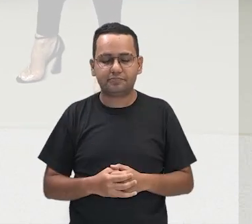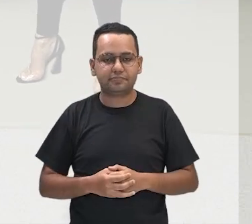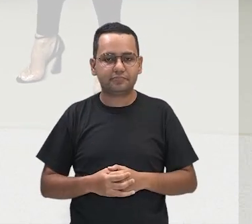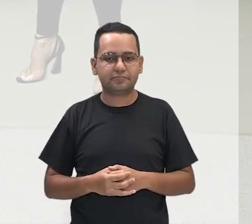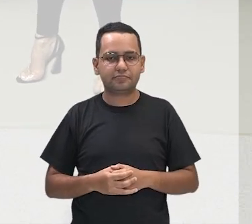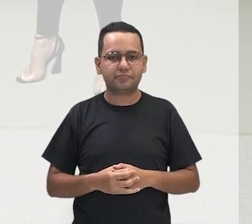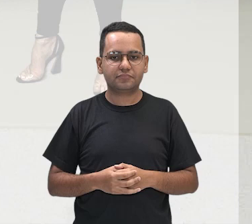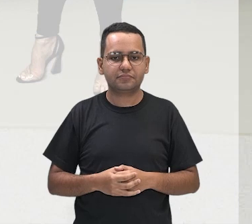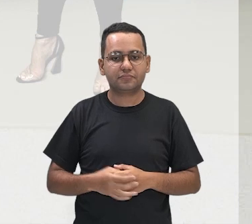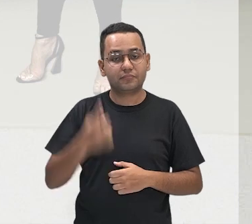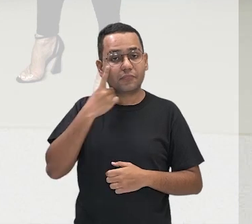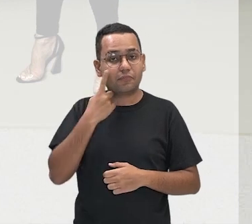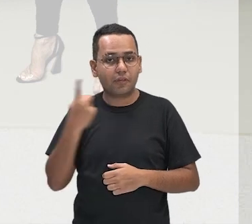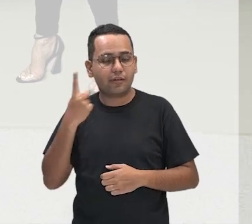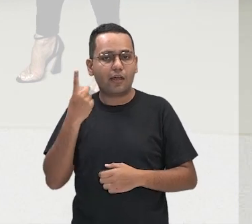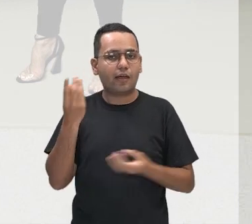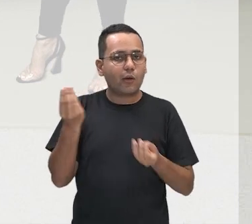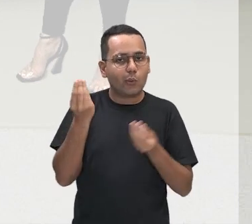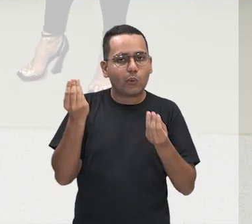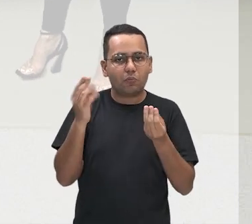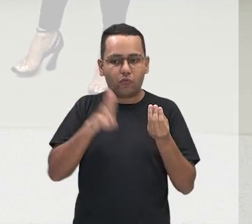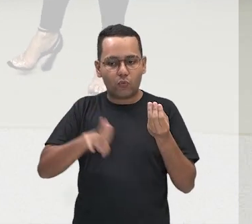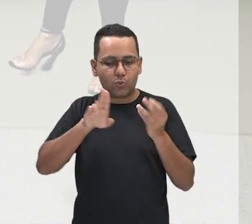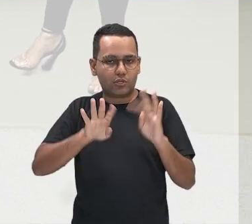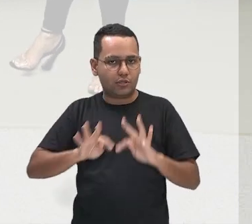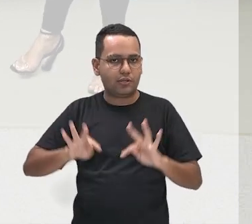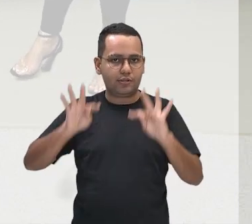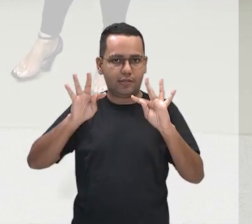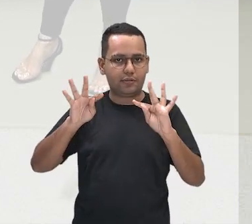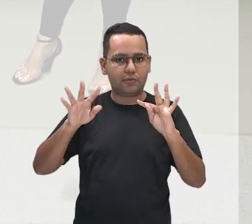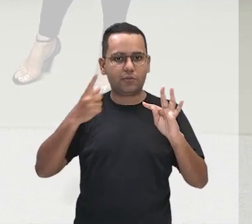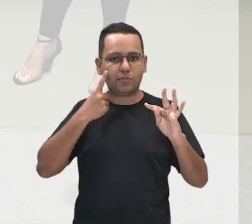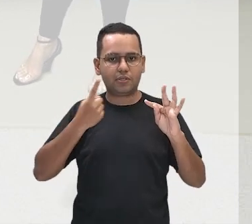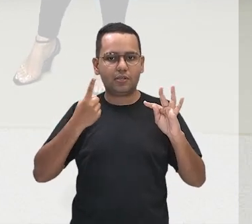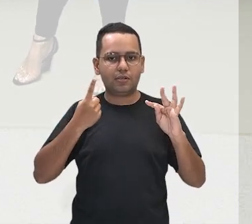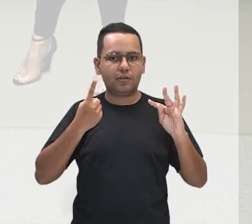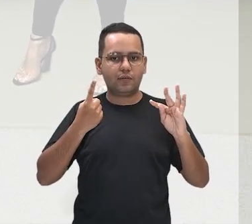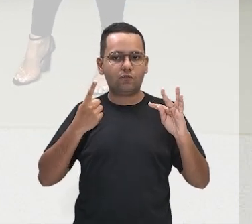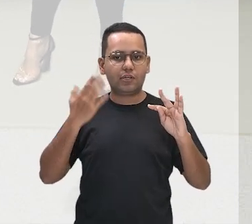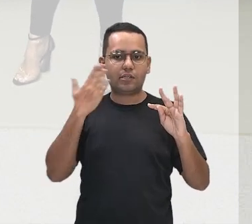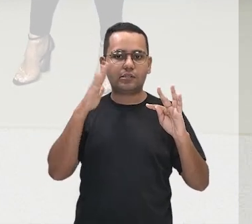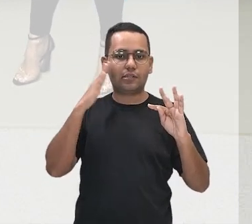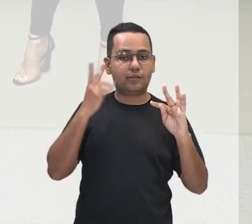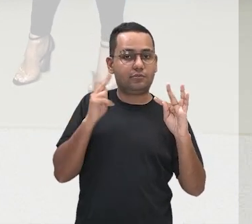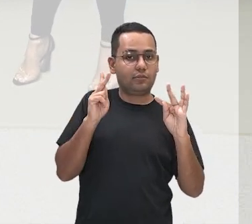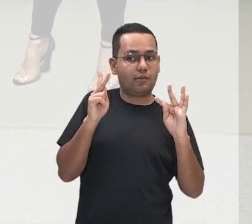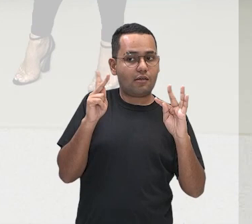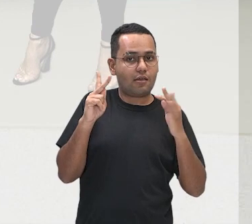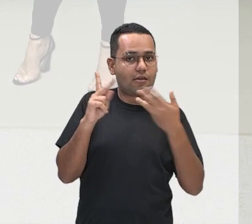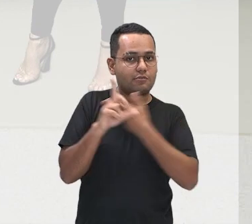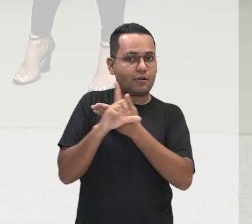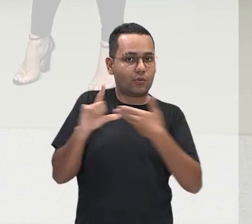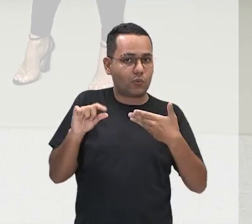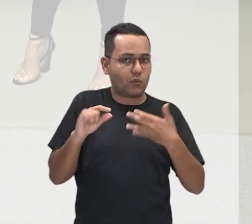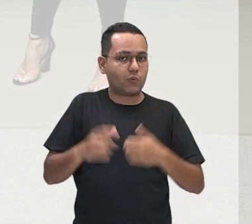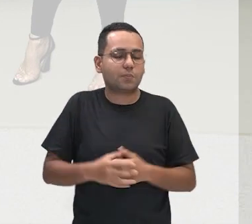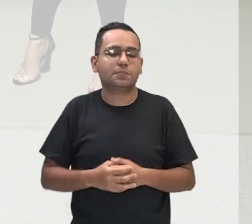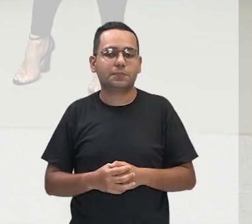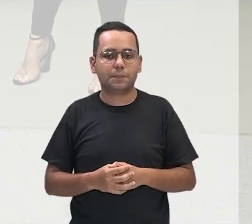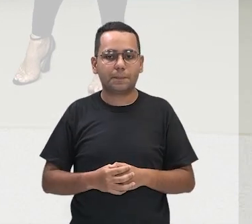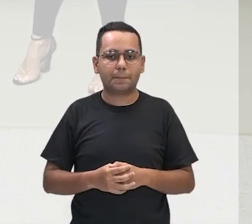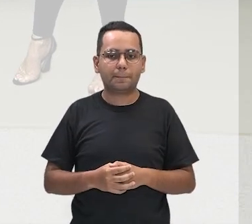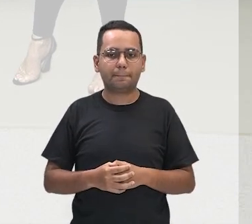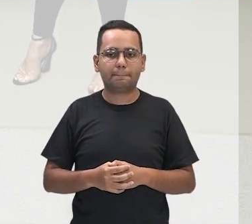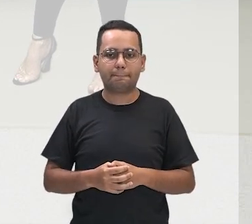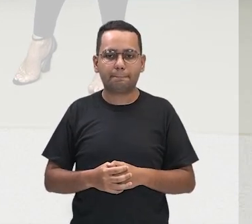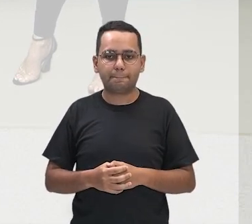a sua produção artística é como ele fez essa leitura, a utilização dos televisores, das telas, digamos assim, para